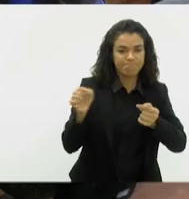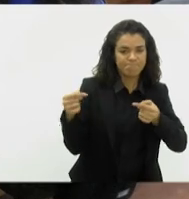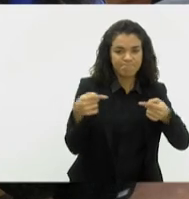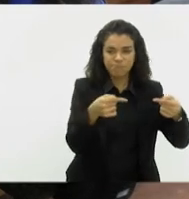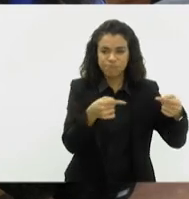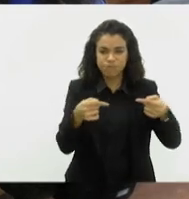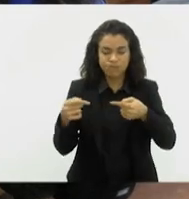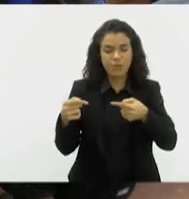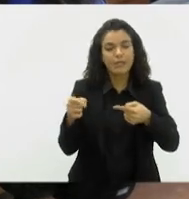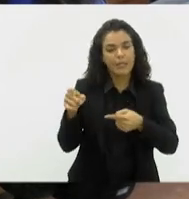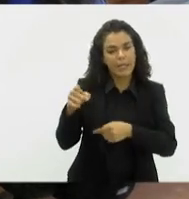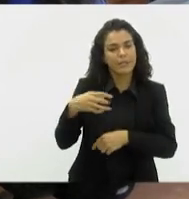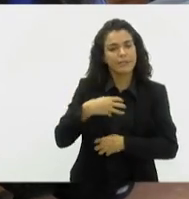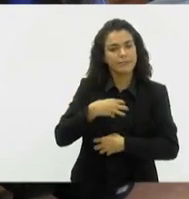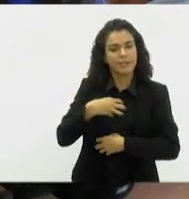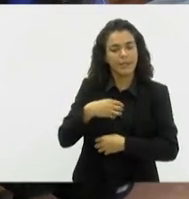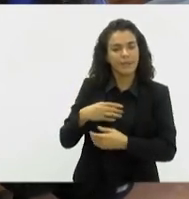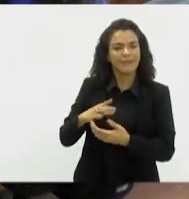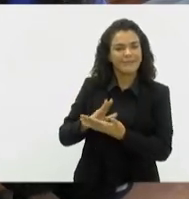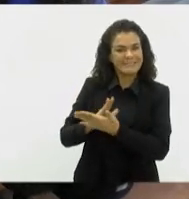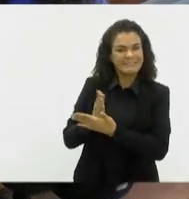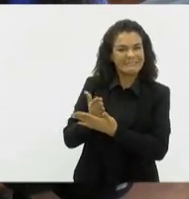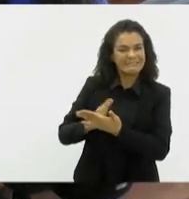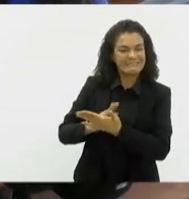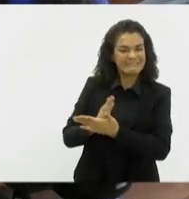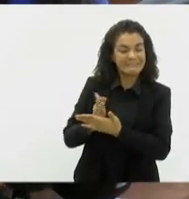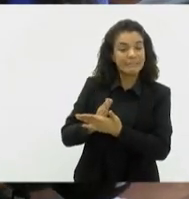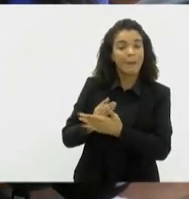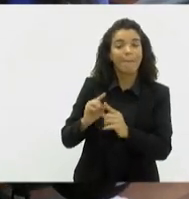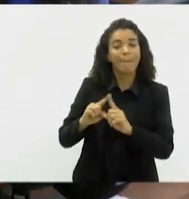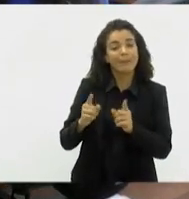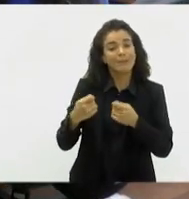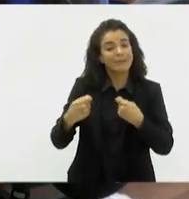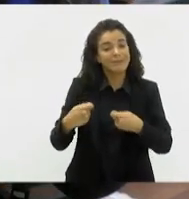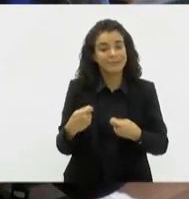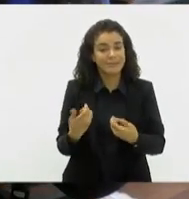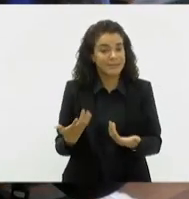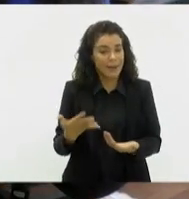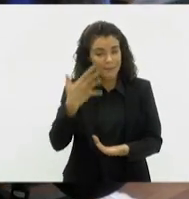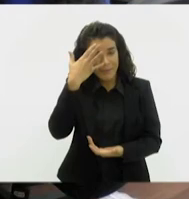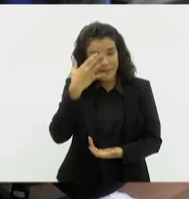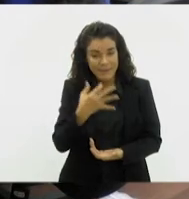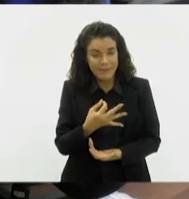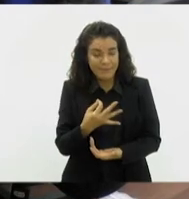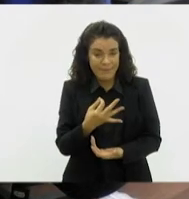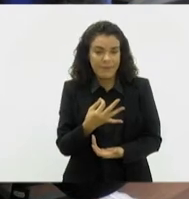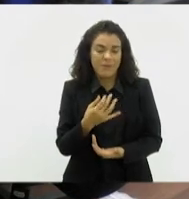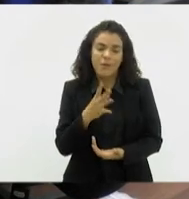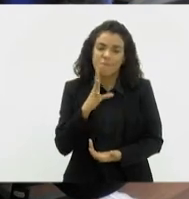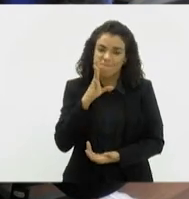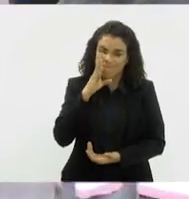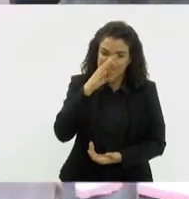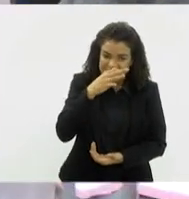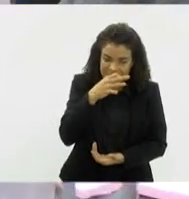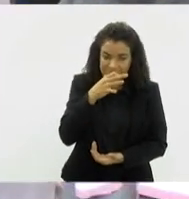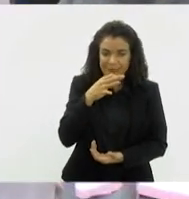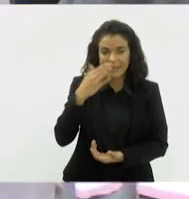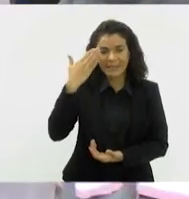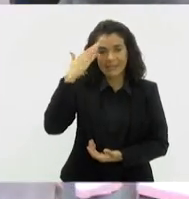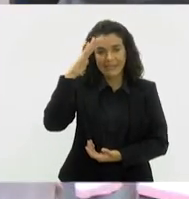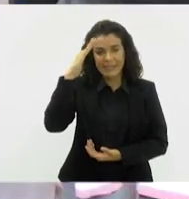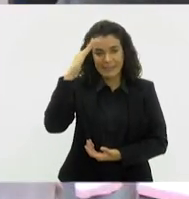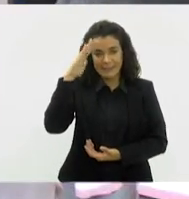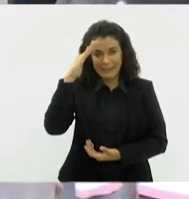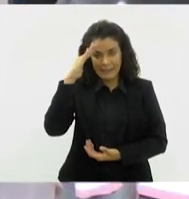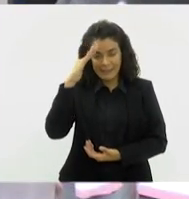tenha conforto, aí está no direito constitucional do silêncio, mas é necessário para a nossa convicção. Então, insisto nessa tese de entender esse